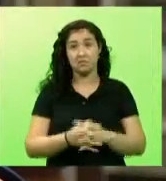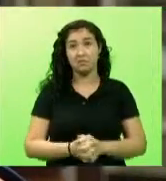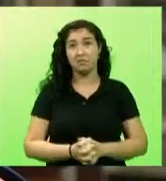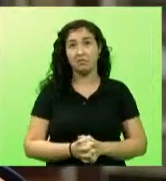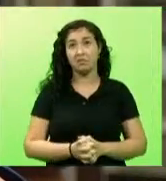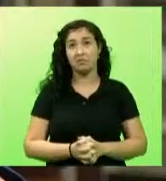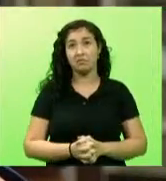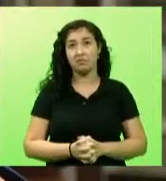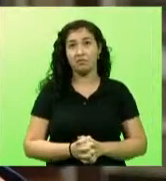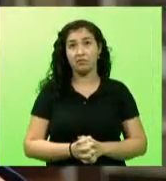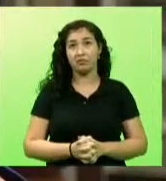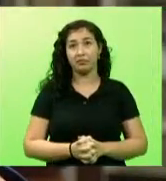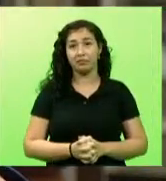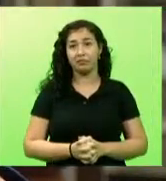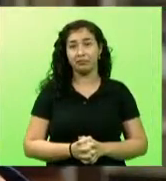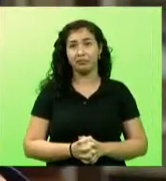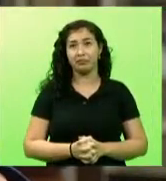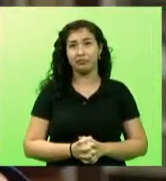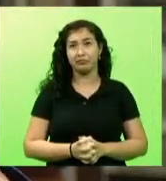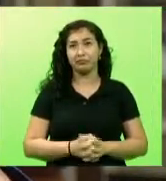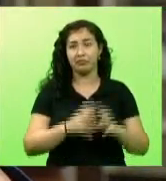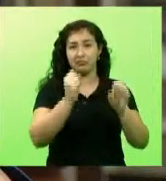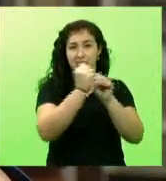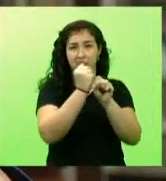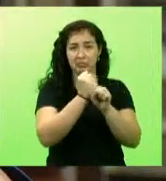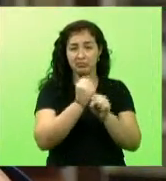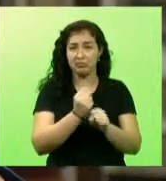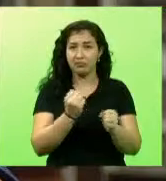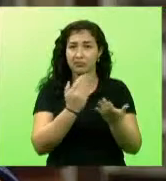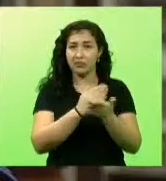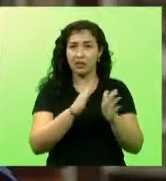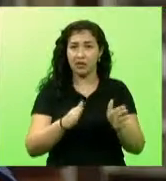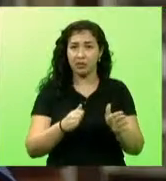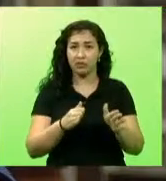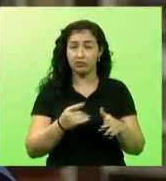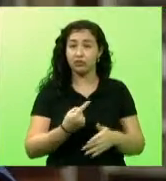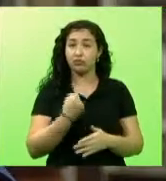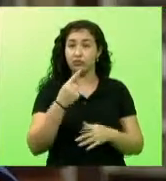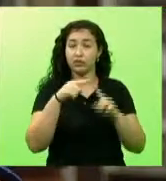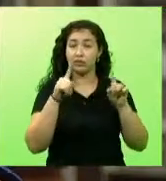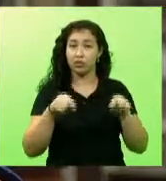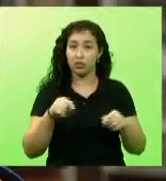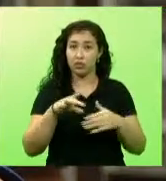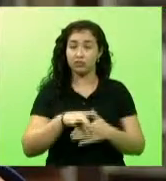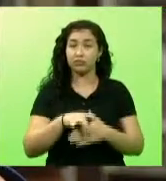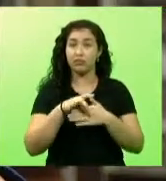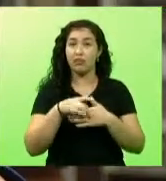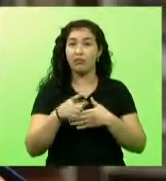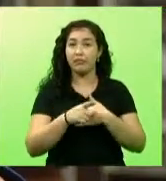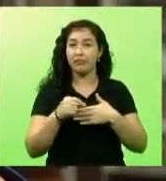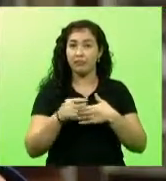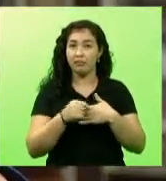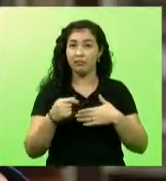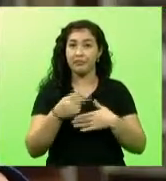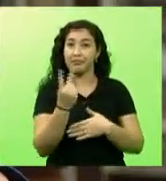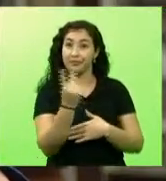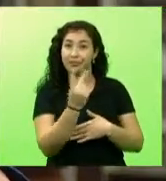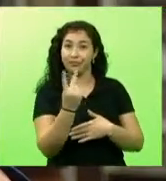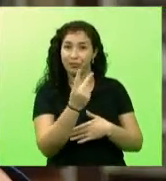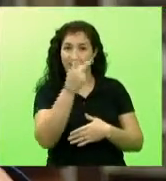Desconstruído por dois, um governador e por um chefe de uma casa civil, que tinha um problema muito sério, essas duas